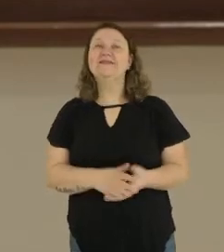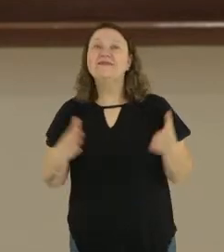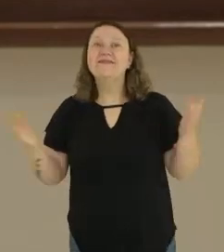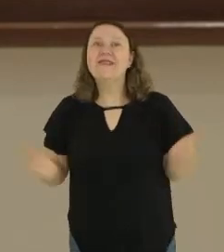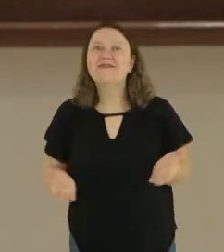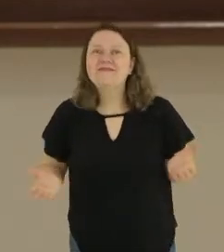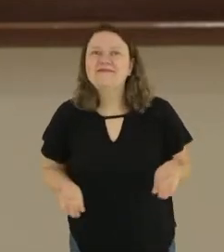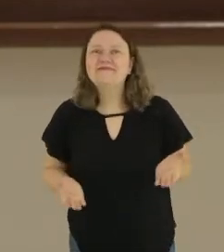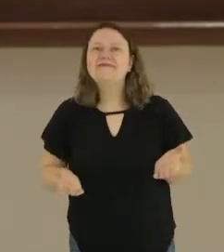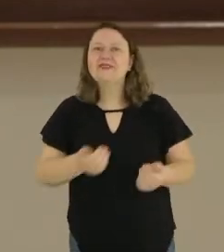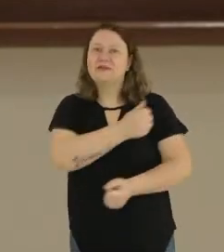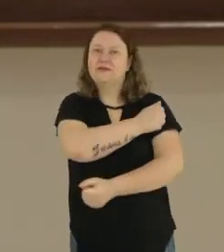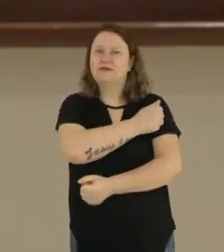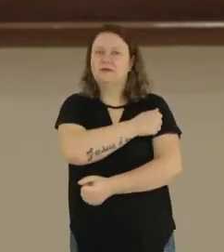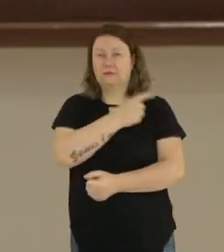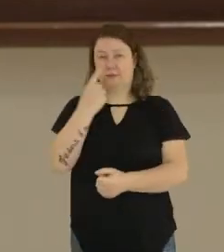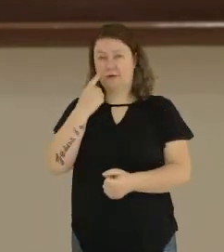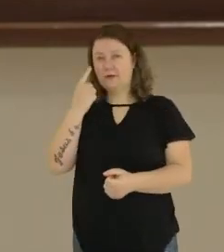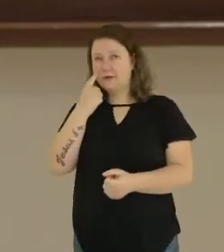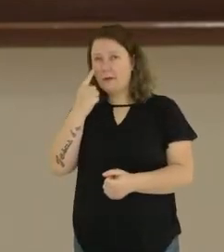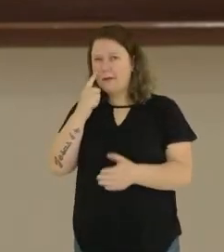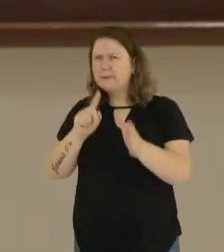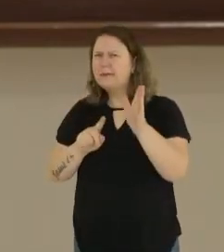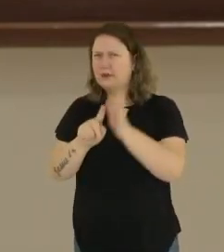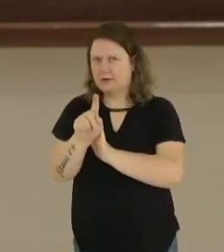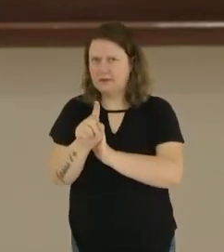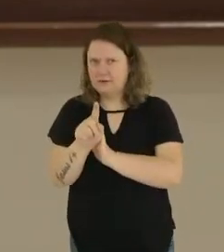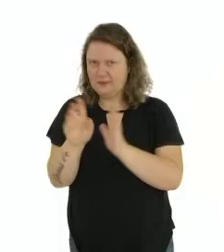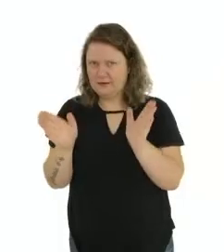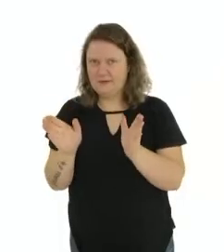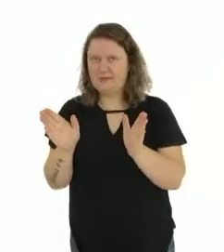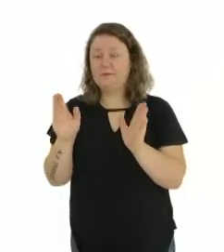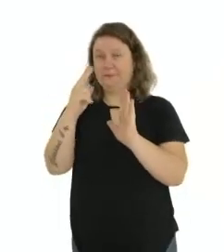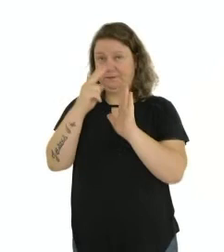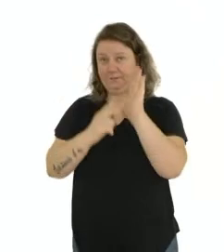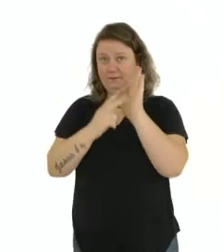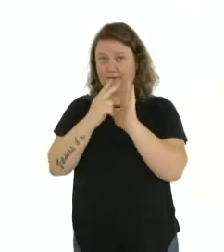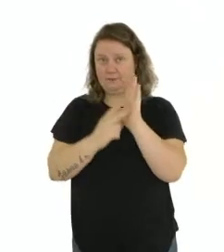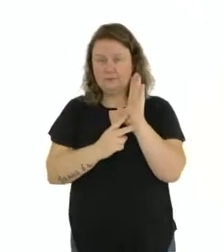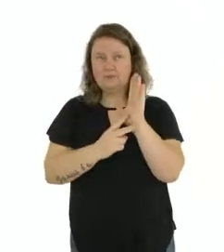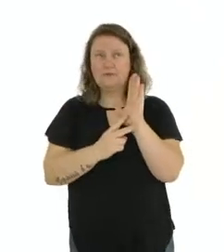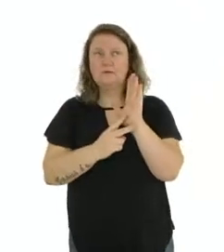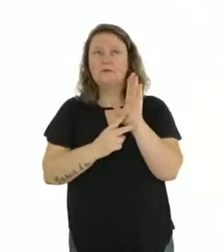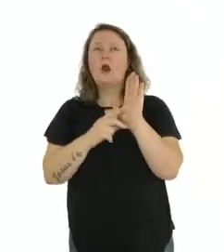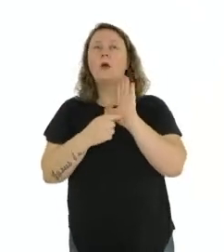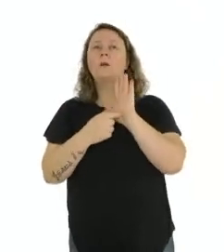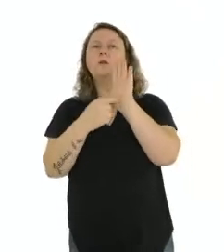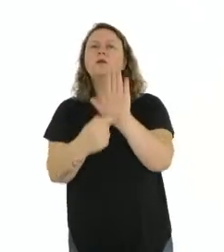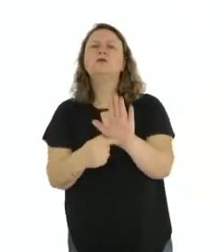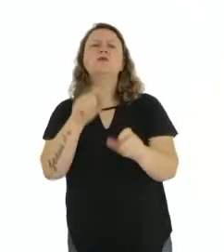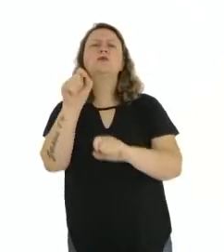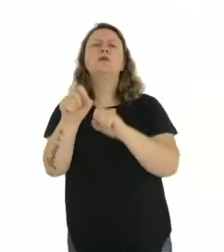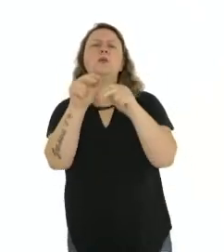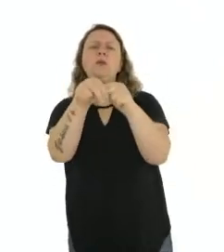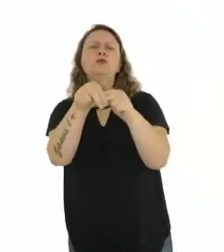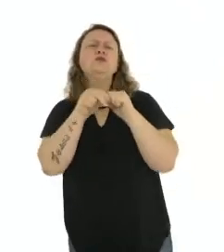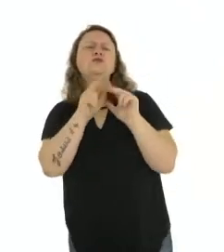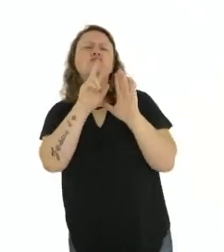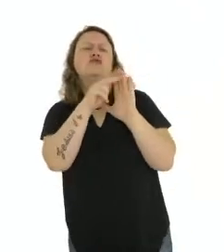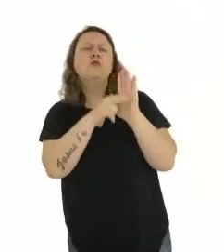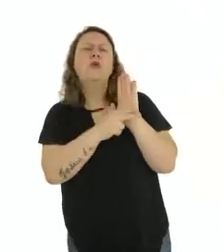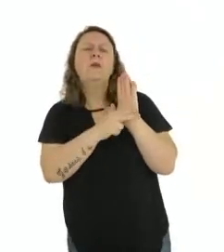Então, pessoal, vamos dar uma olhada aqui nessa pergunta? É o seguinte, né? Indique quais os motivos que levaram o